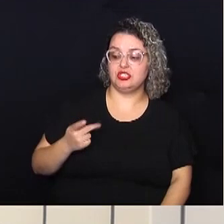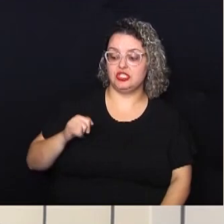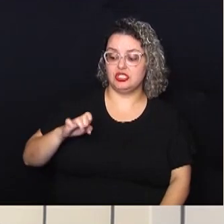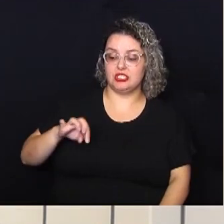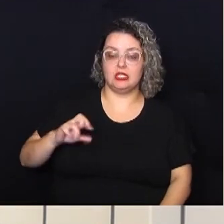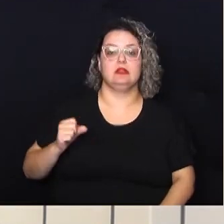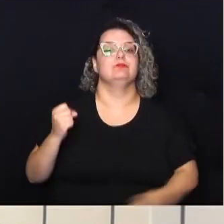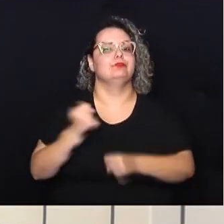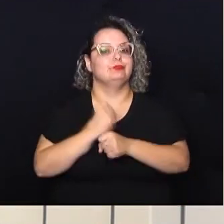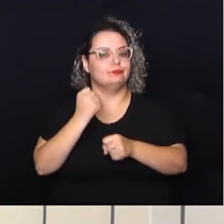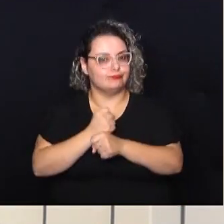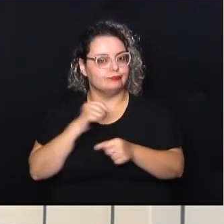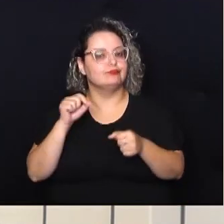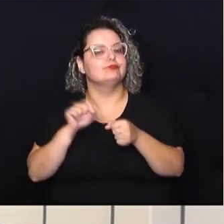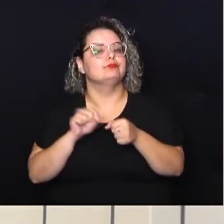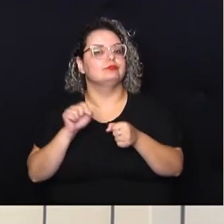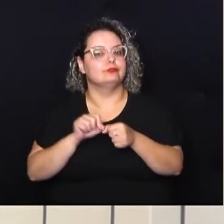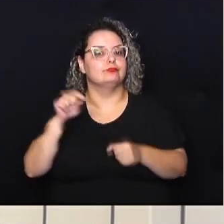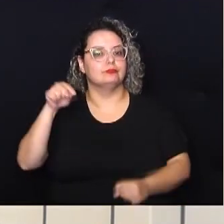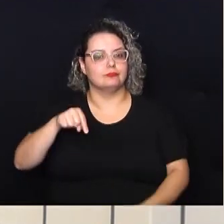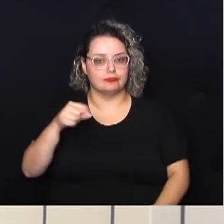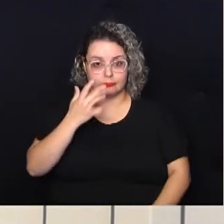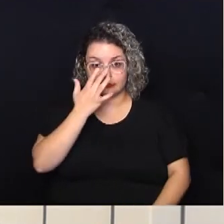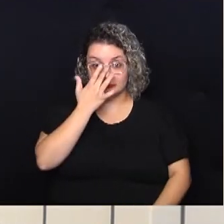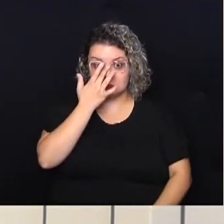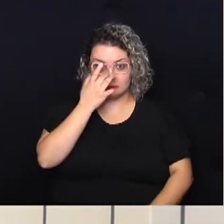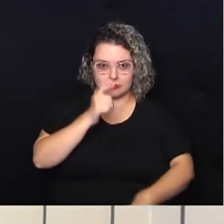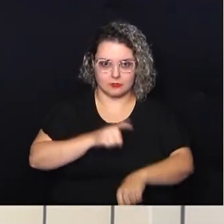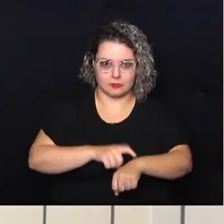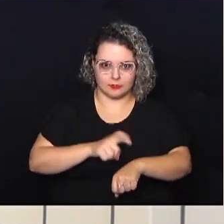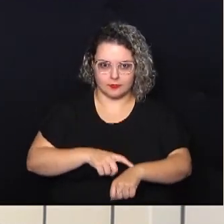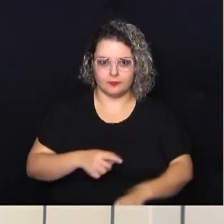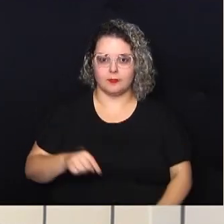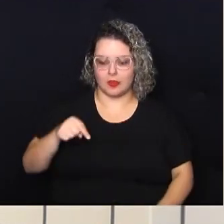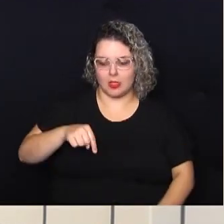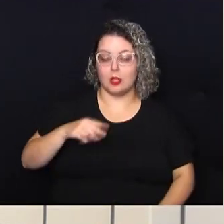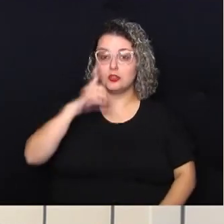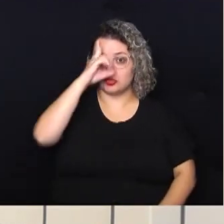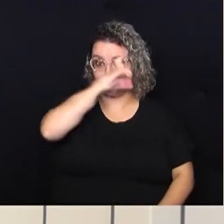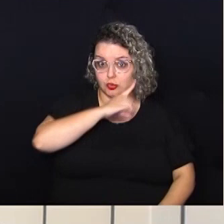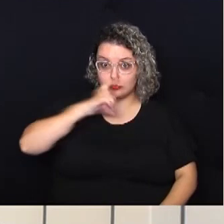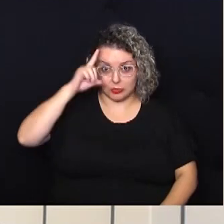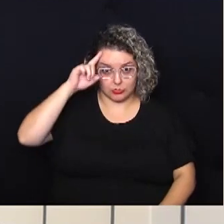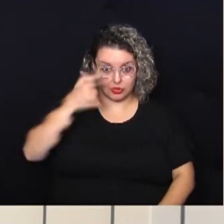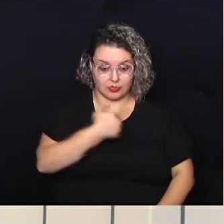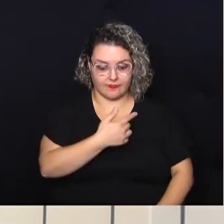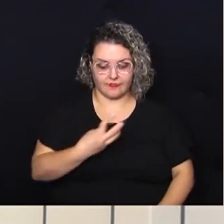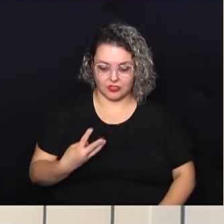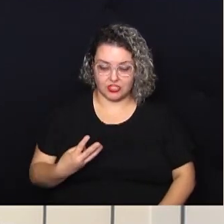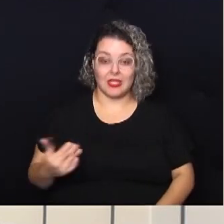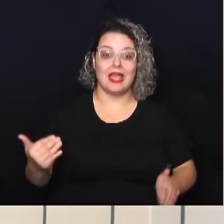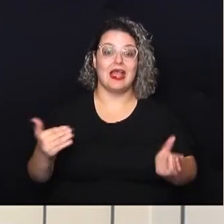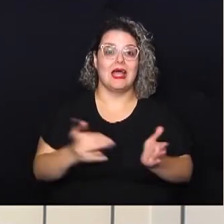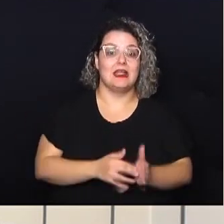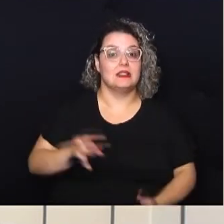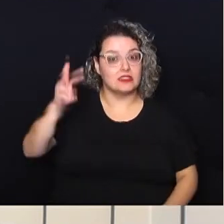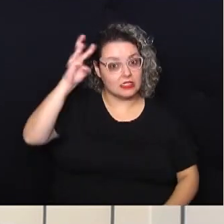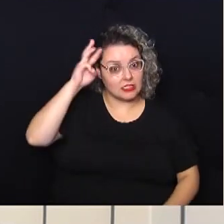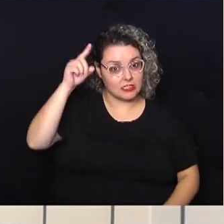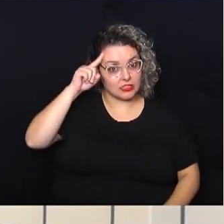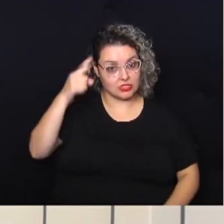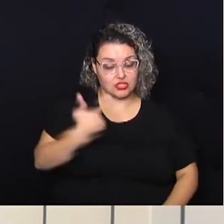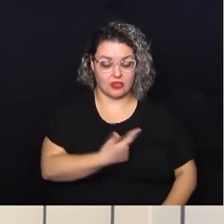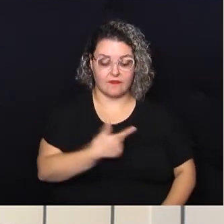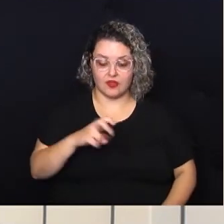obras que serão realizadas a partir deste domingo, dia 23, até a terça-feira, dia